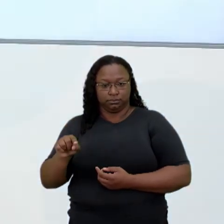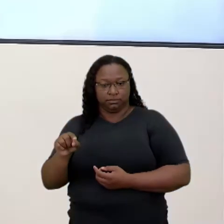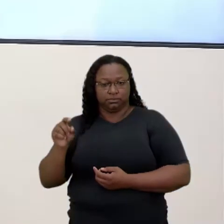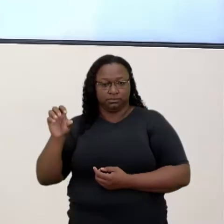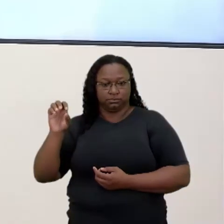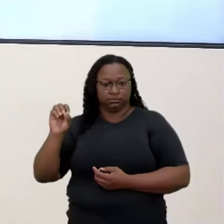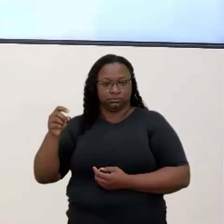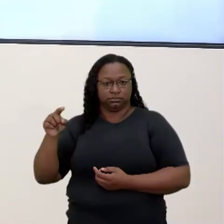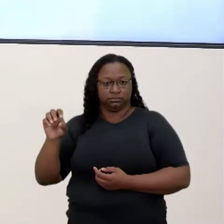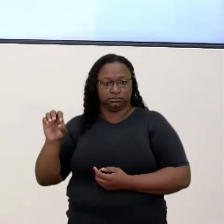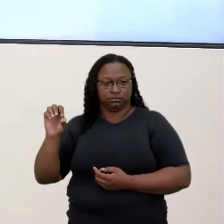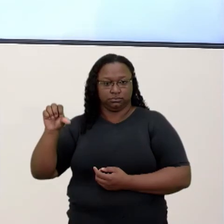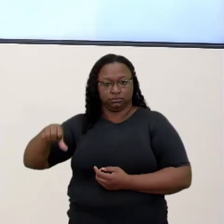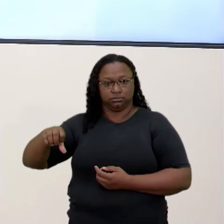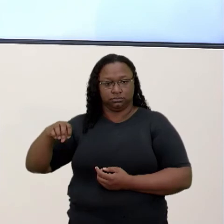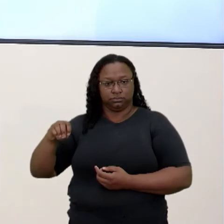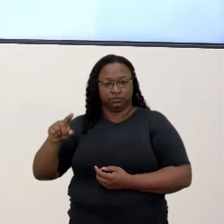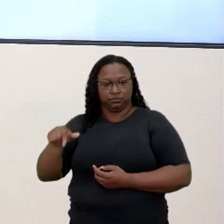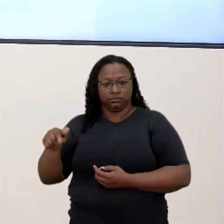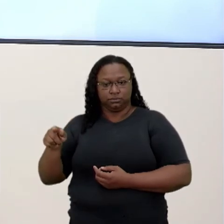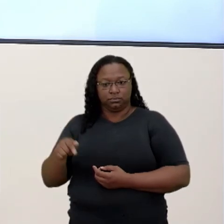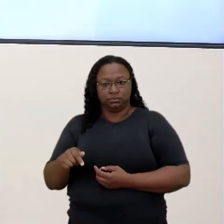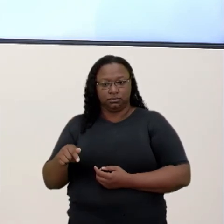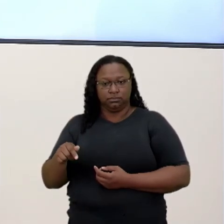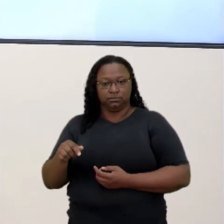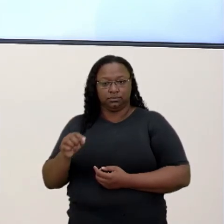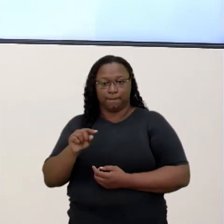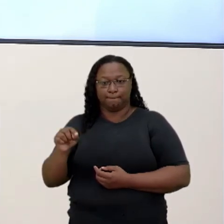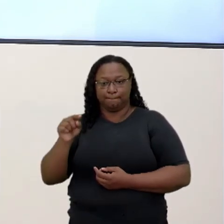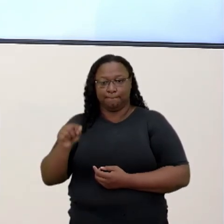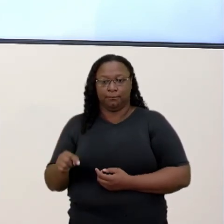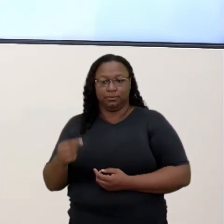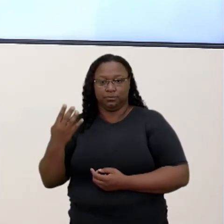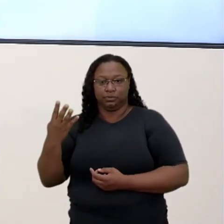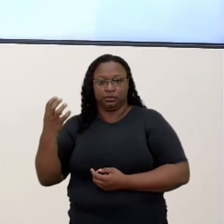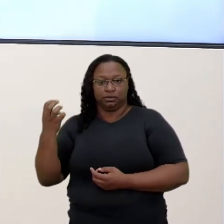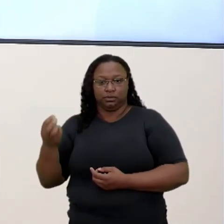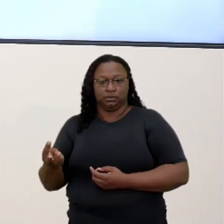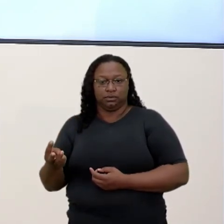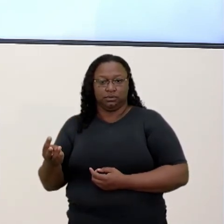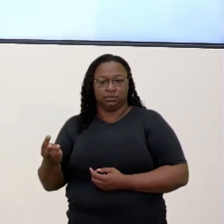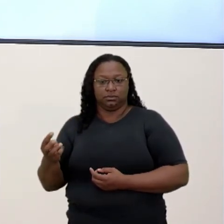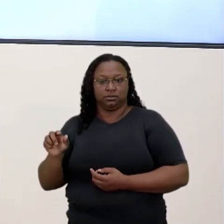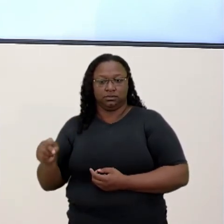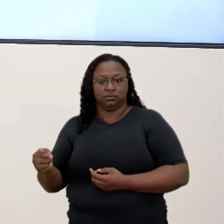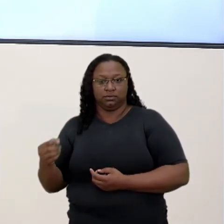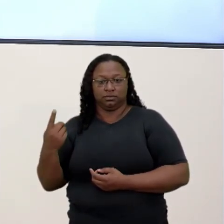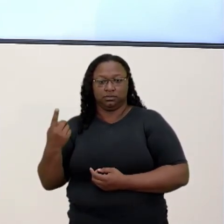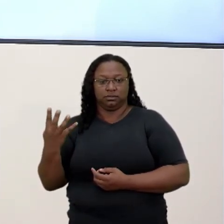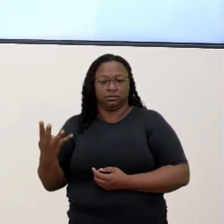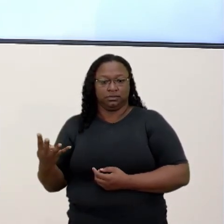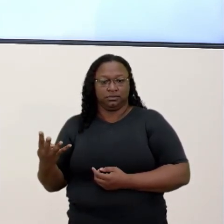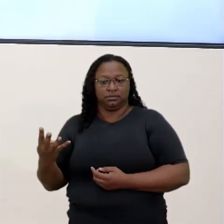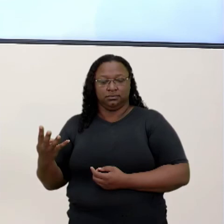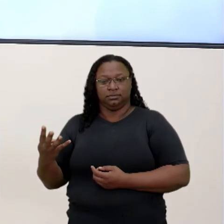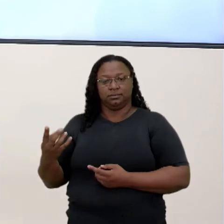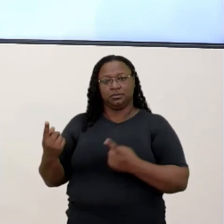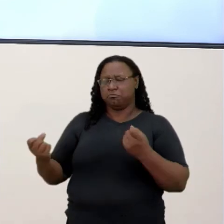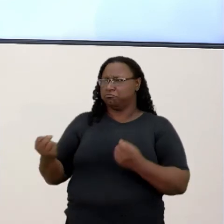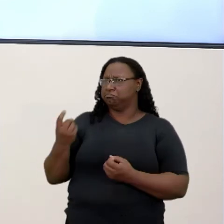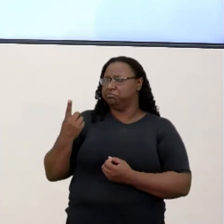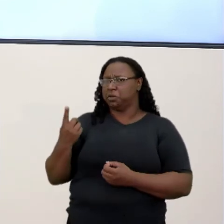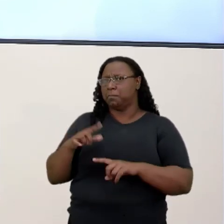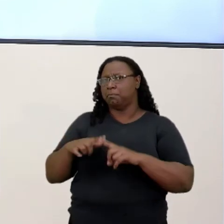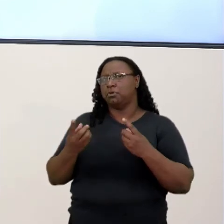gente está acostumado com os números inteiros nas funções aí do primeiro grau. Então causa um pouco de estranheza. Mas como que